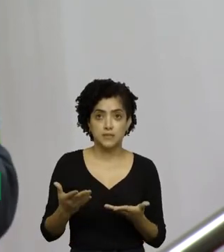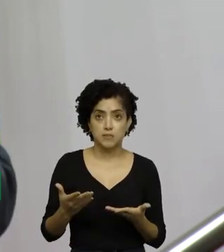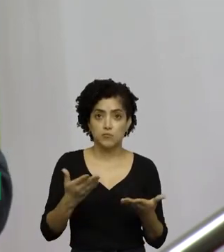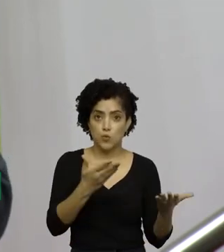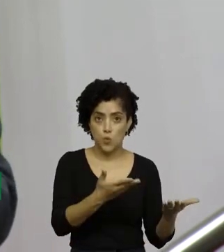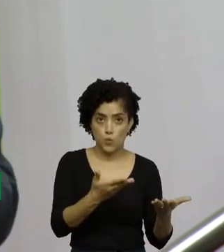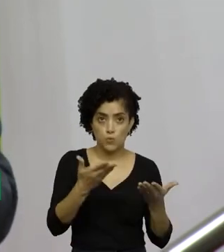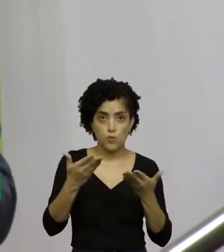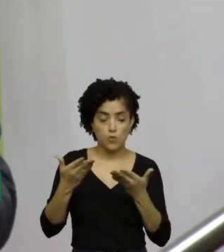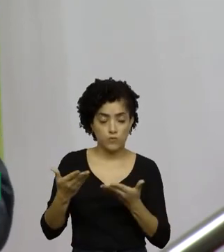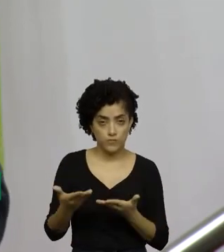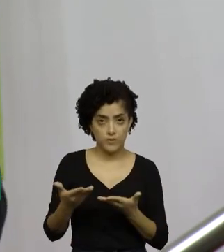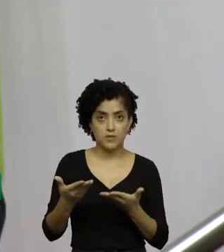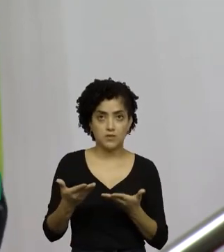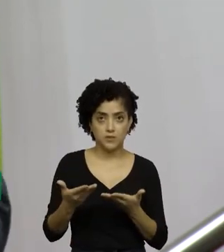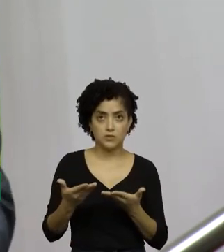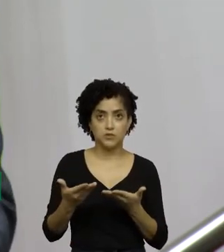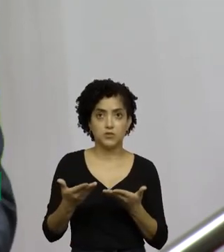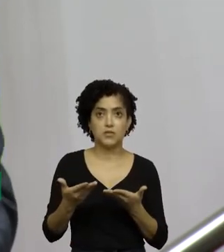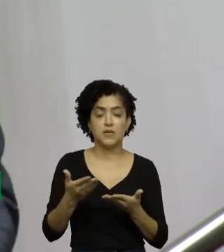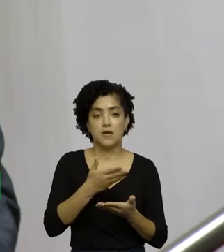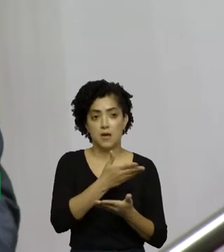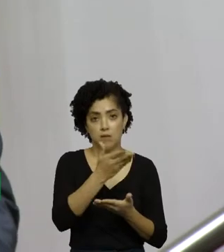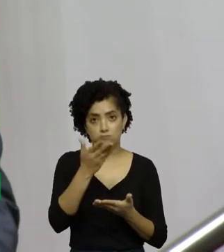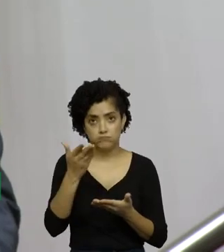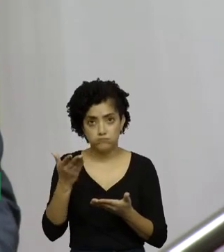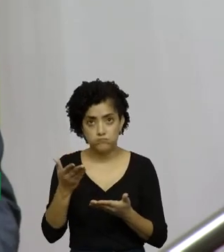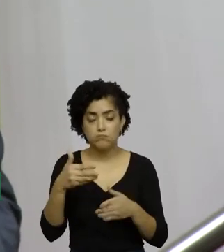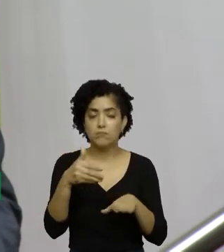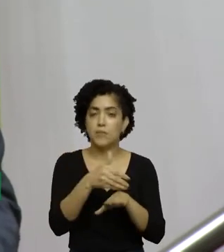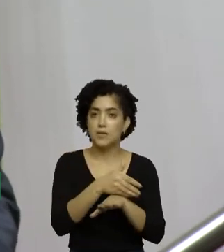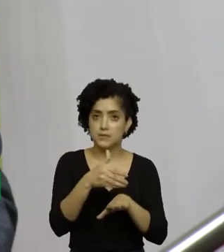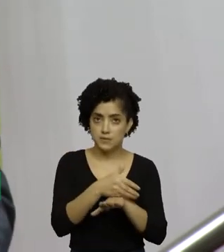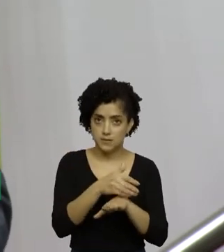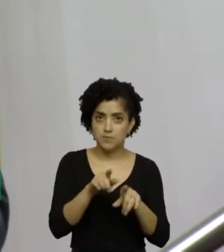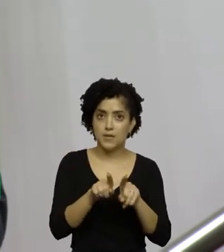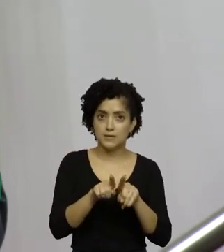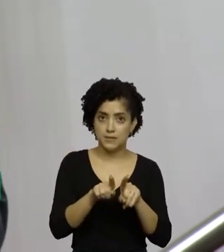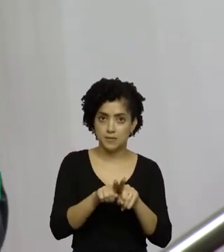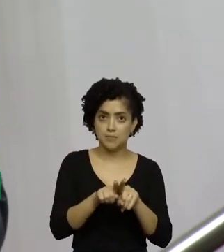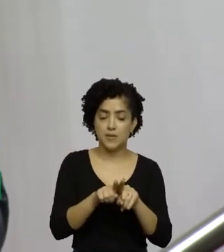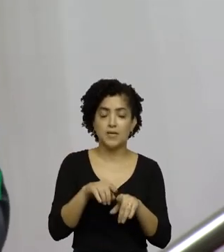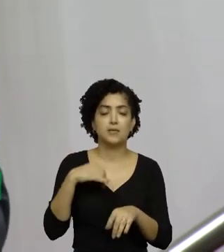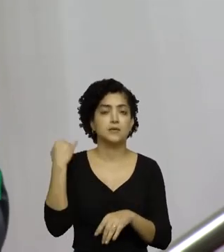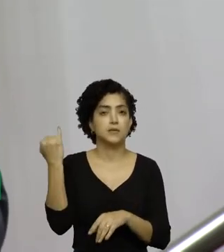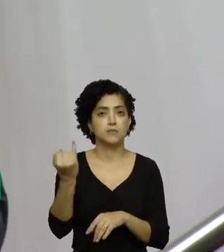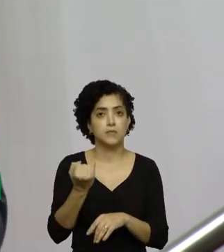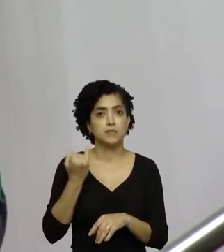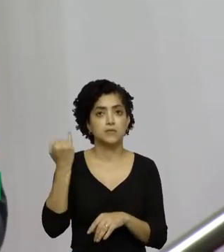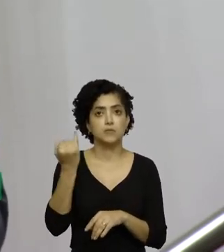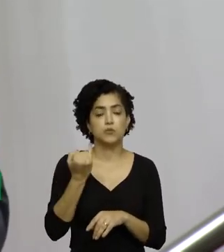convite a toda a nossa sociedade para participar deste momento importante